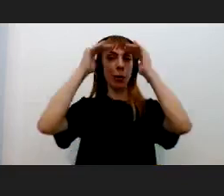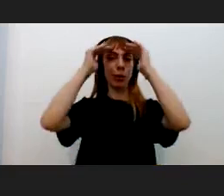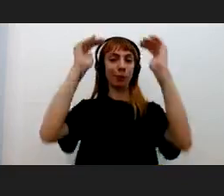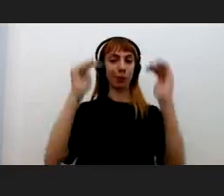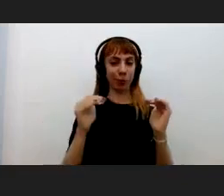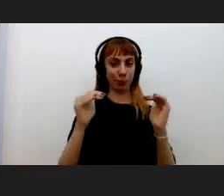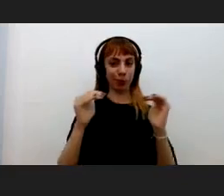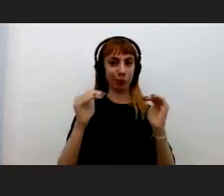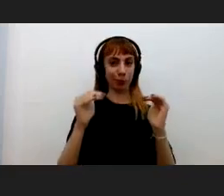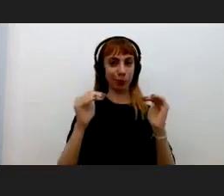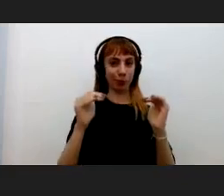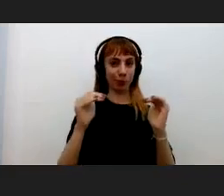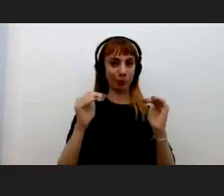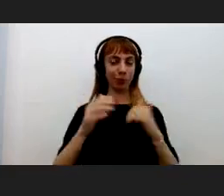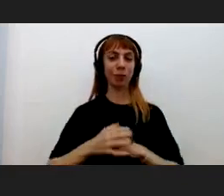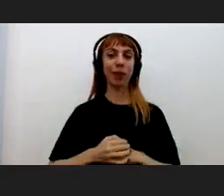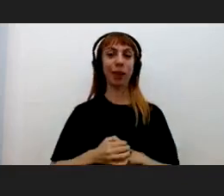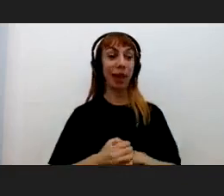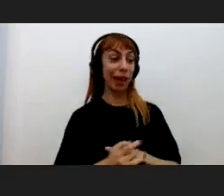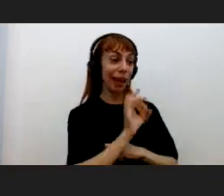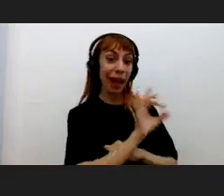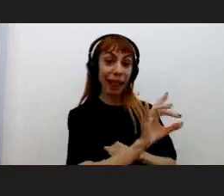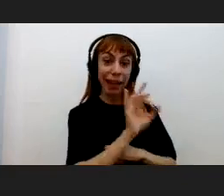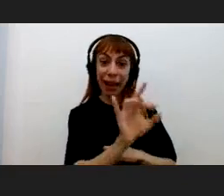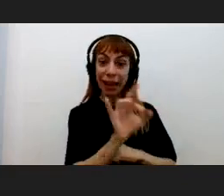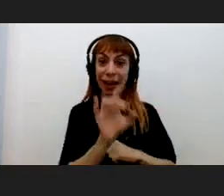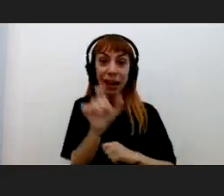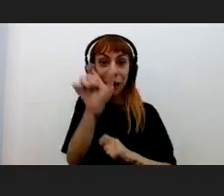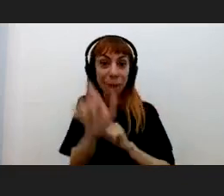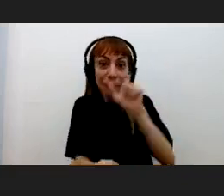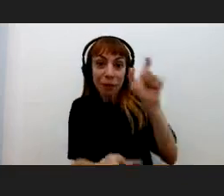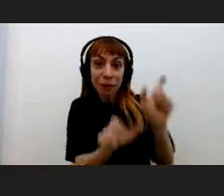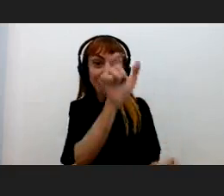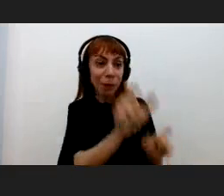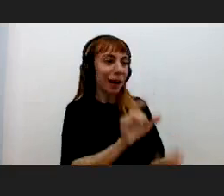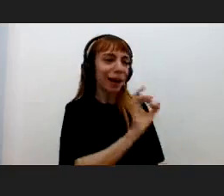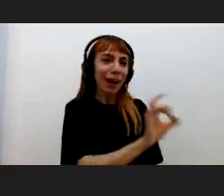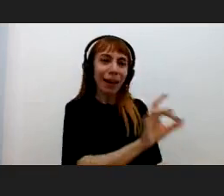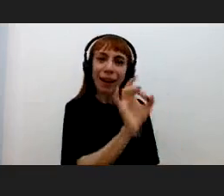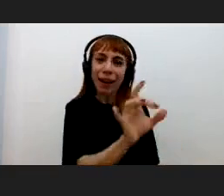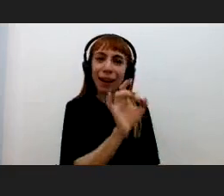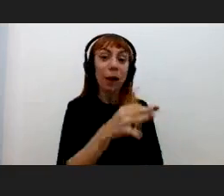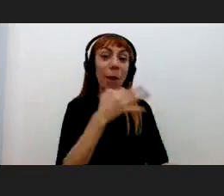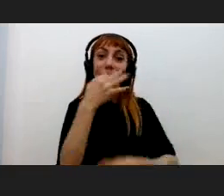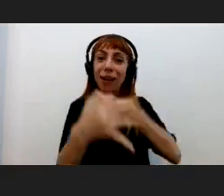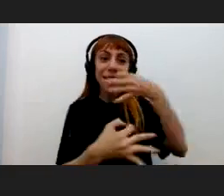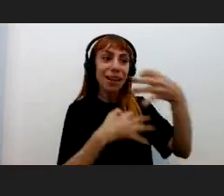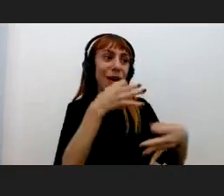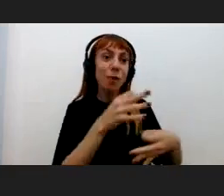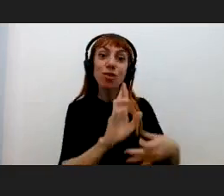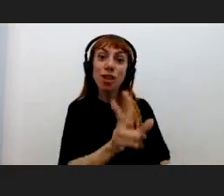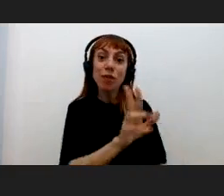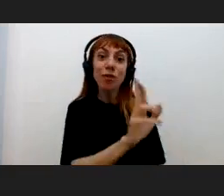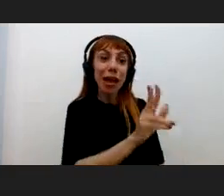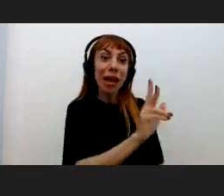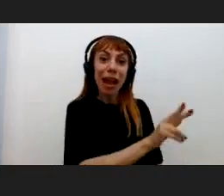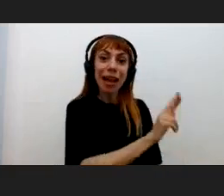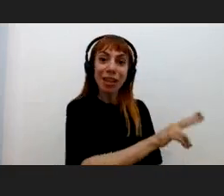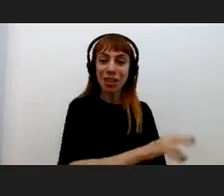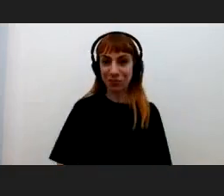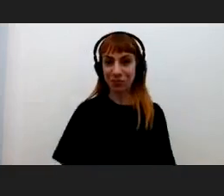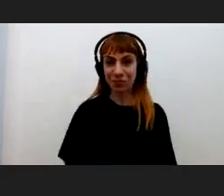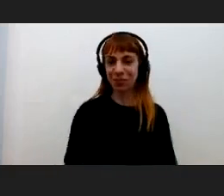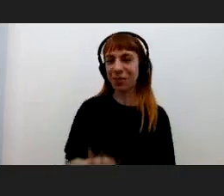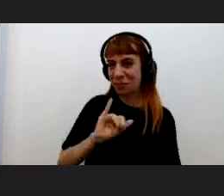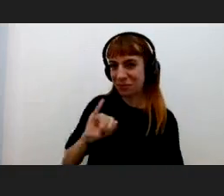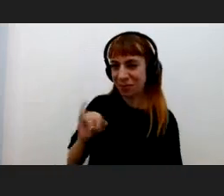surgiram tantas significações tão diferentes entre si. Eu até queria fazer esse convite, né? Não precisa manifestar, não precisa escrever